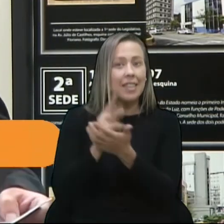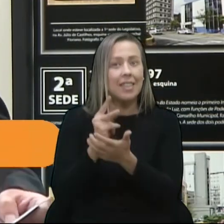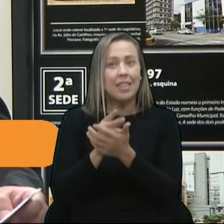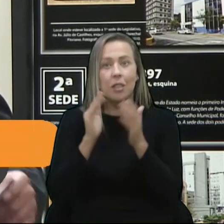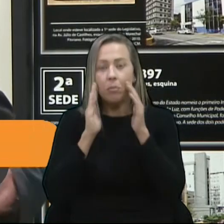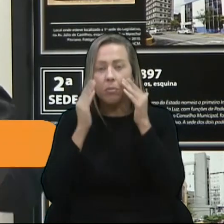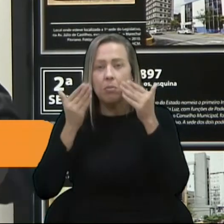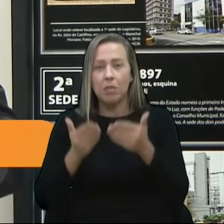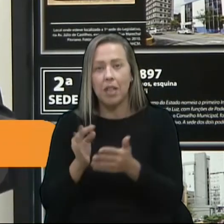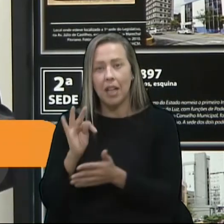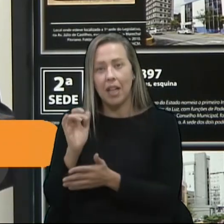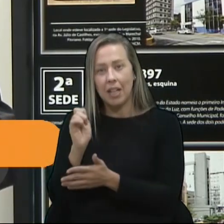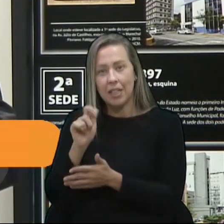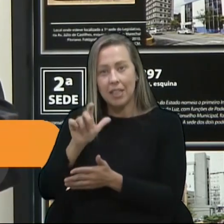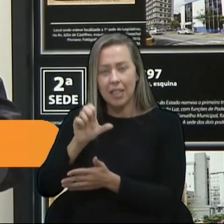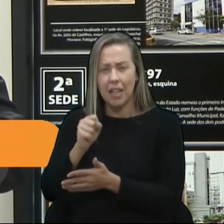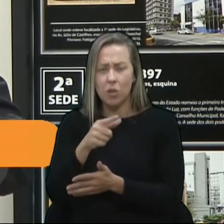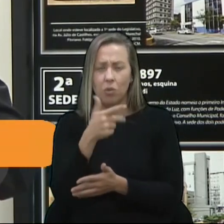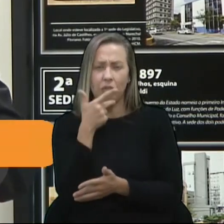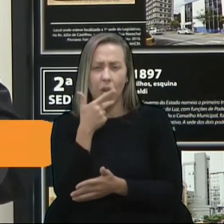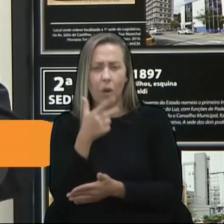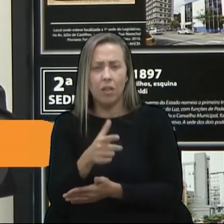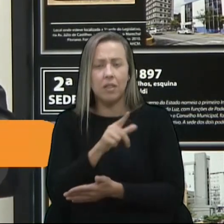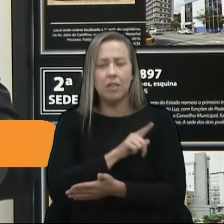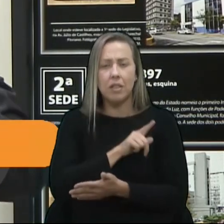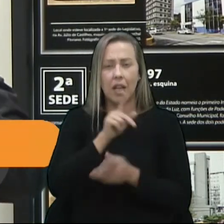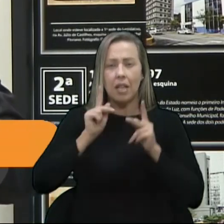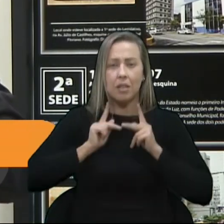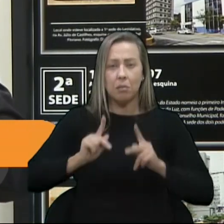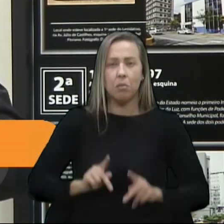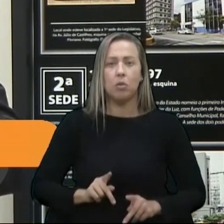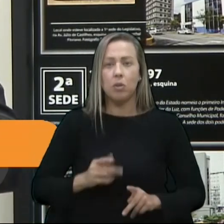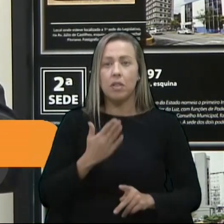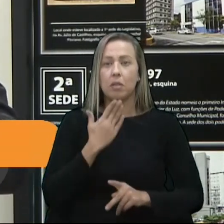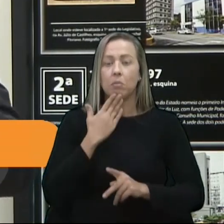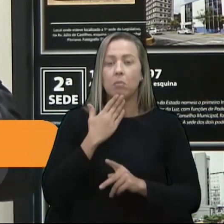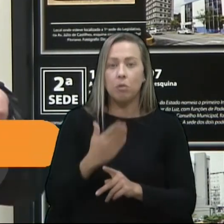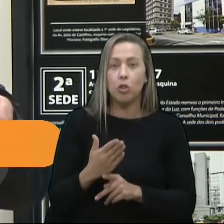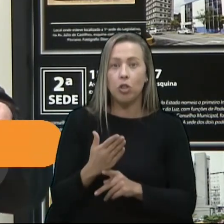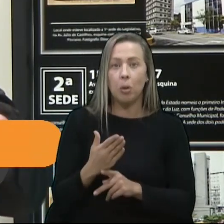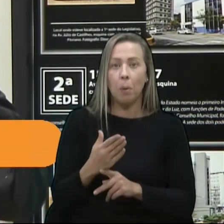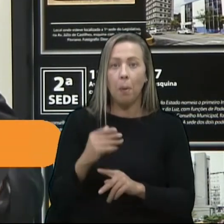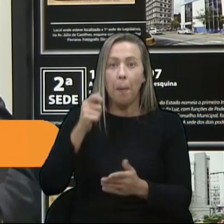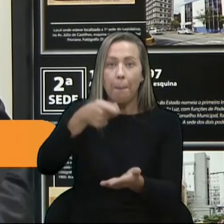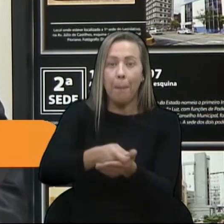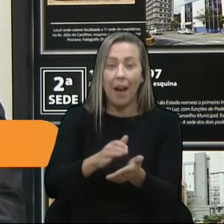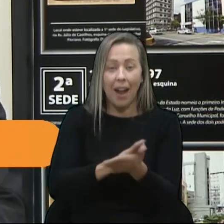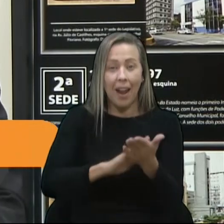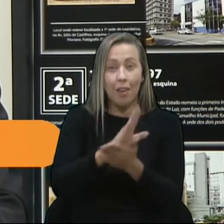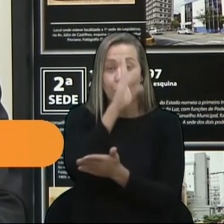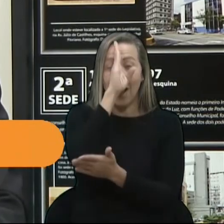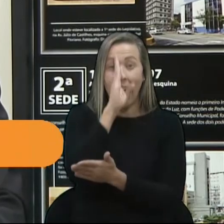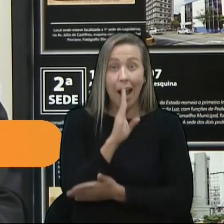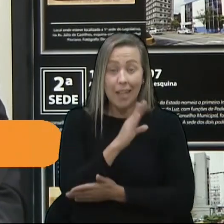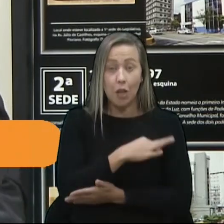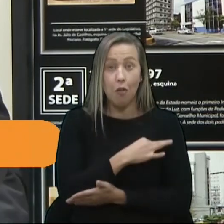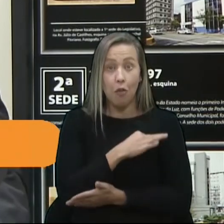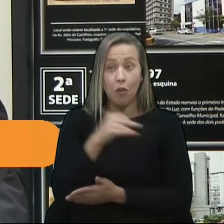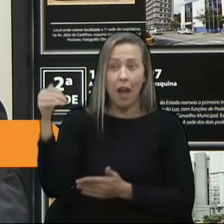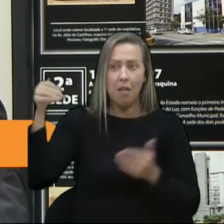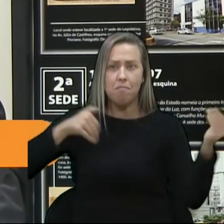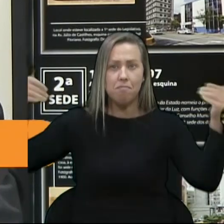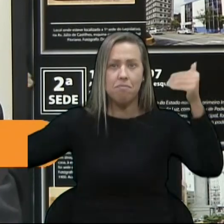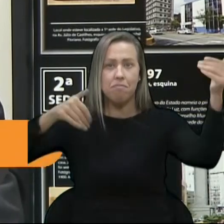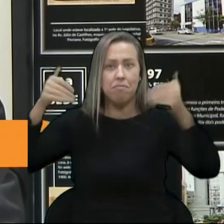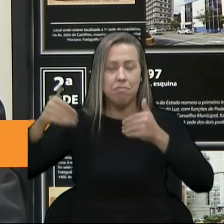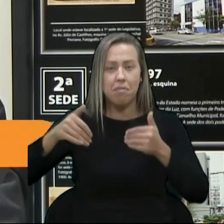né, Thales? Quando tu falaste que as pessoas não cobraram cachê, o evento totalmente gratuito, de forma voluntária,